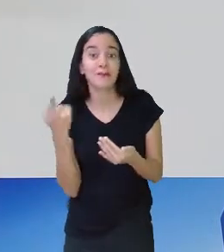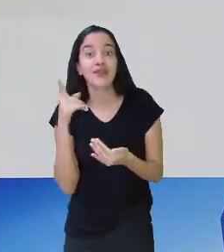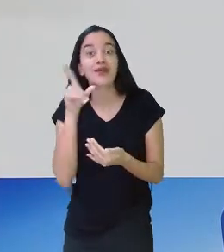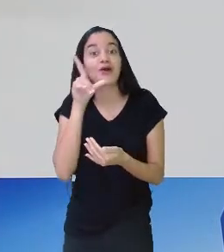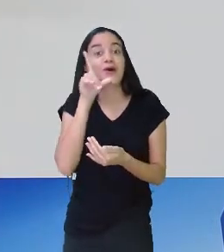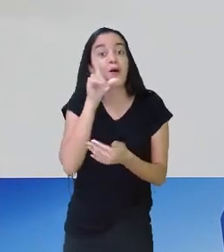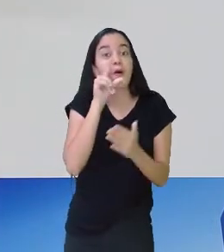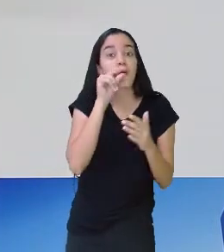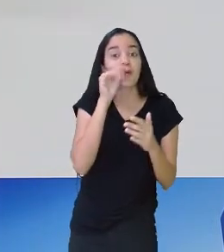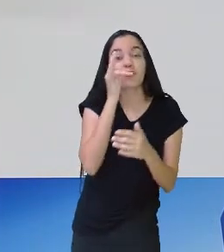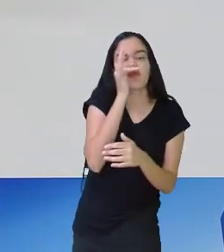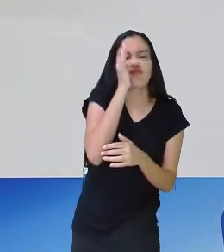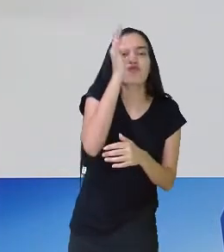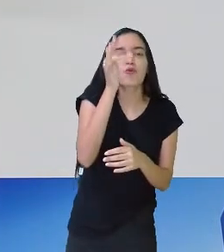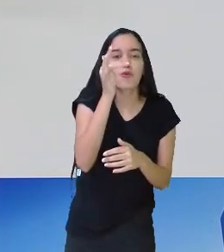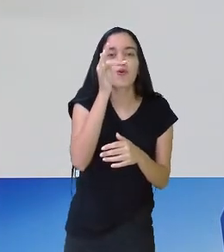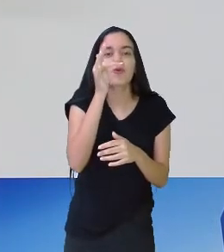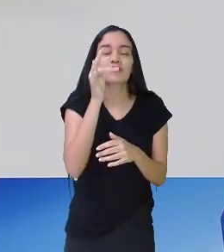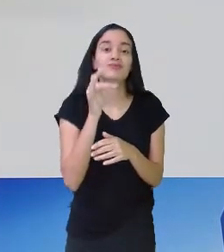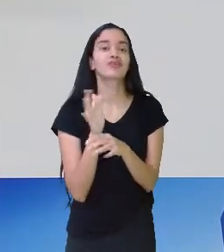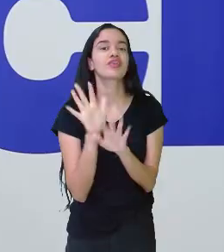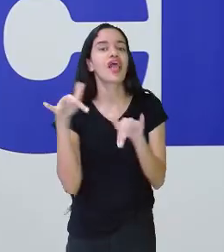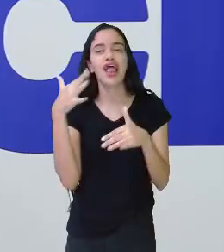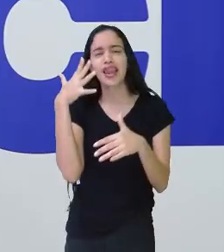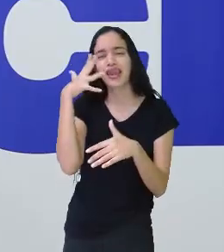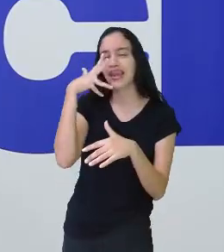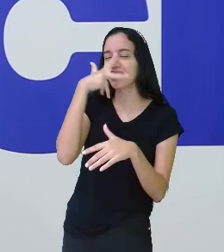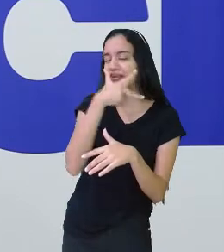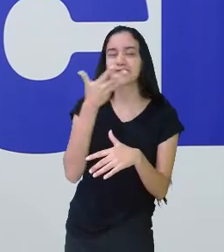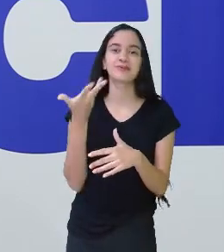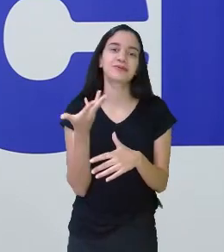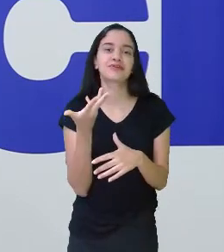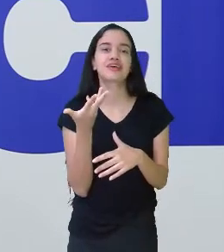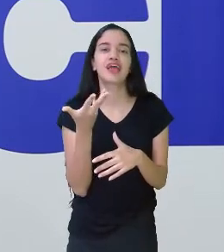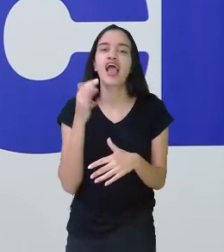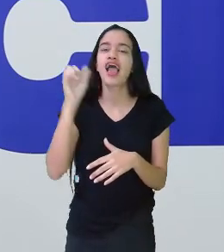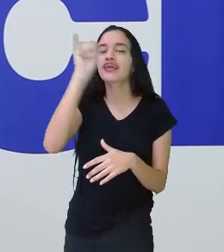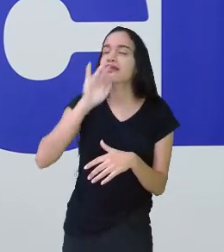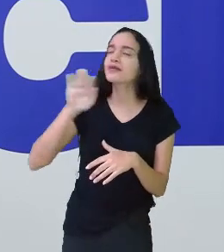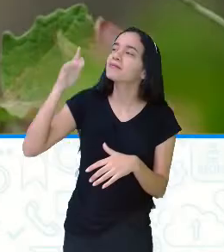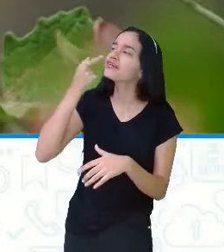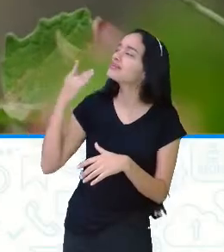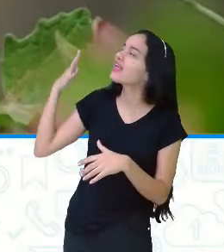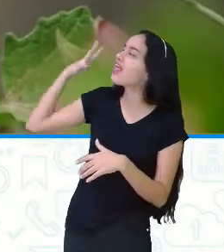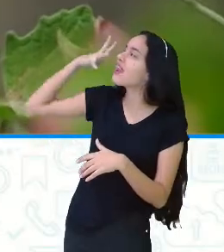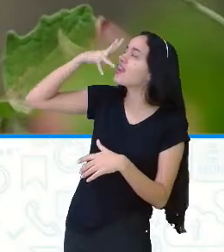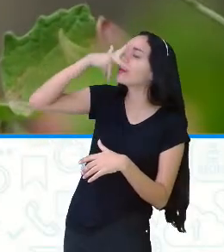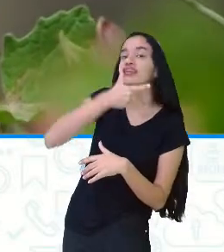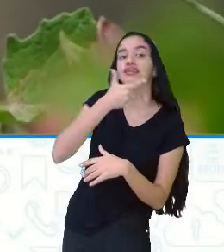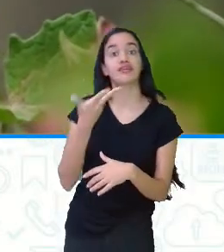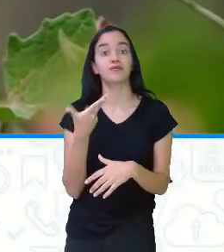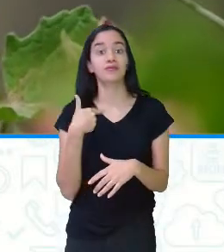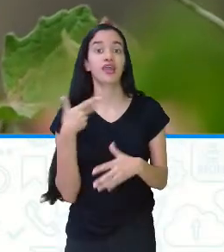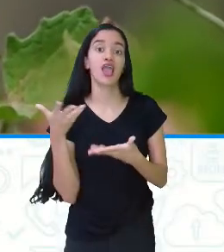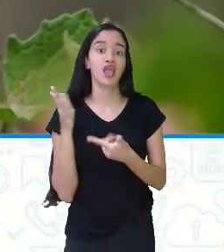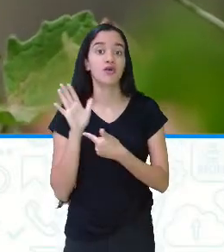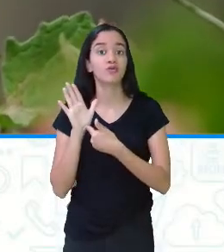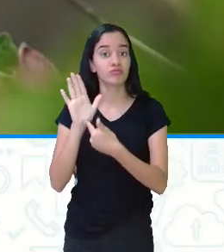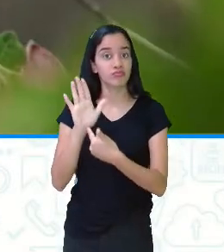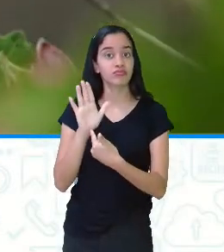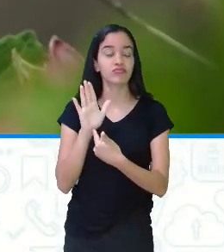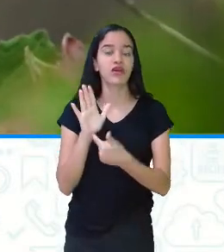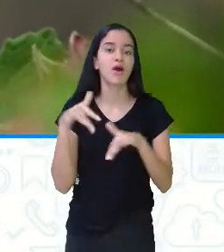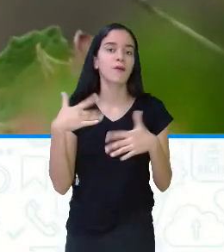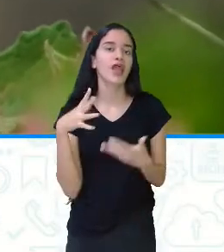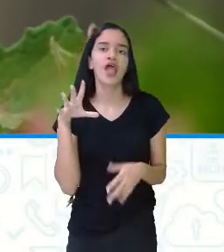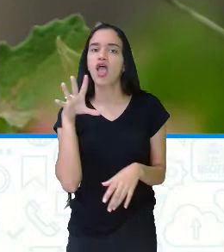beija-flor. Lindo, né? Ah, é sim. Que Não imagem linda, que imagem linda. Eu quis trazer ele, porque eu